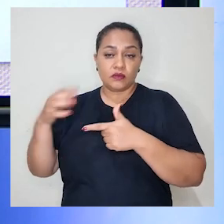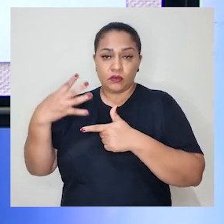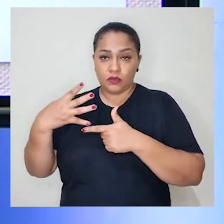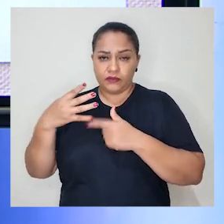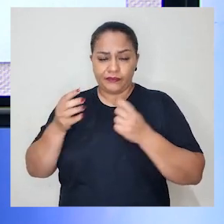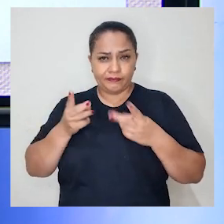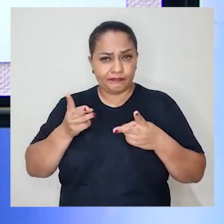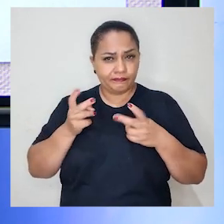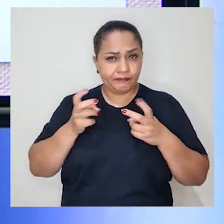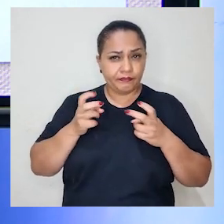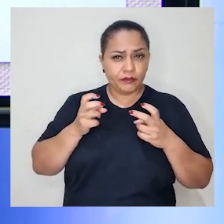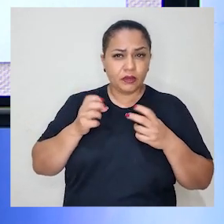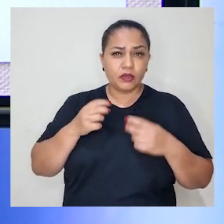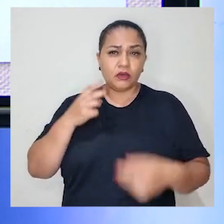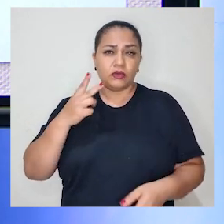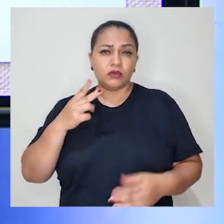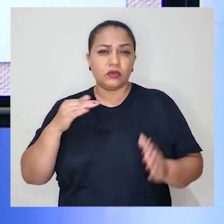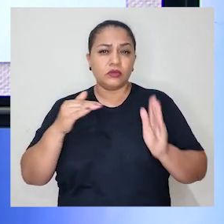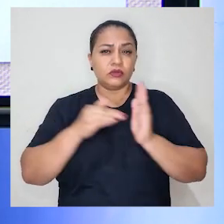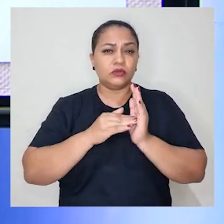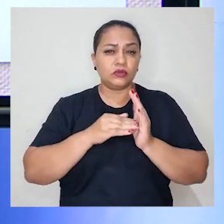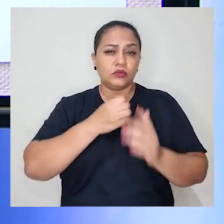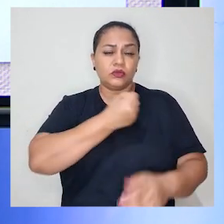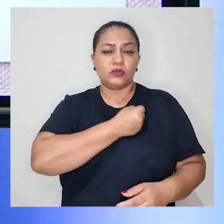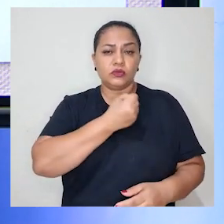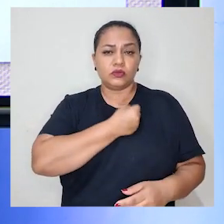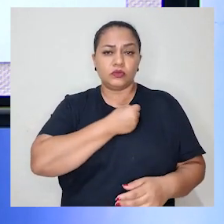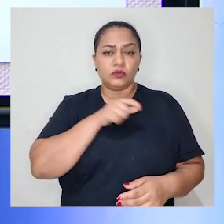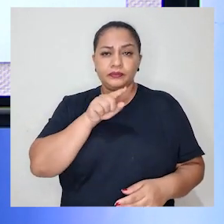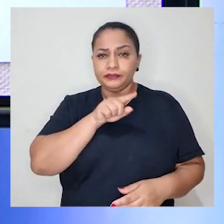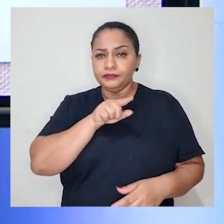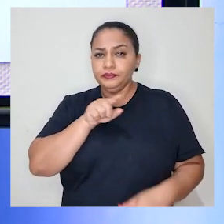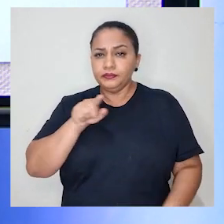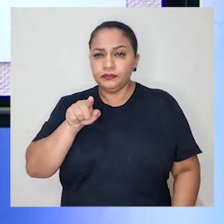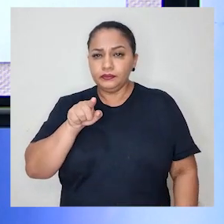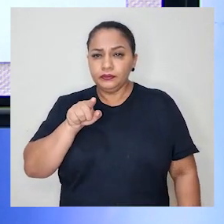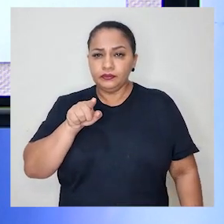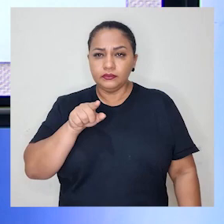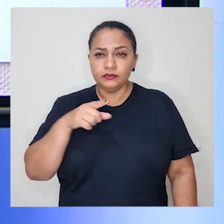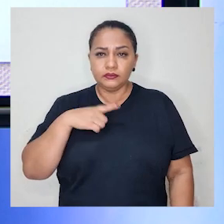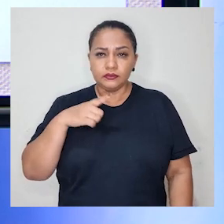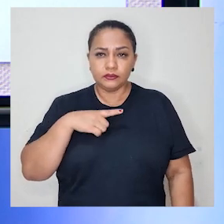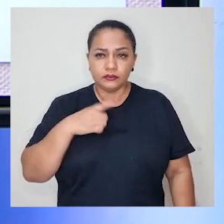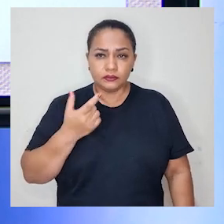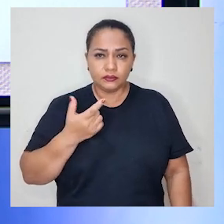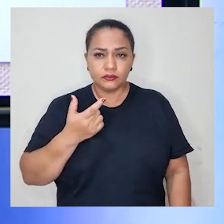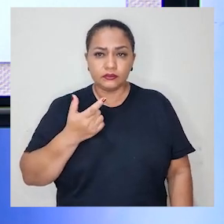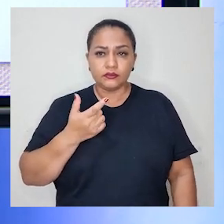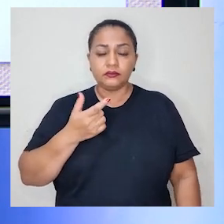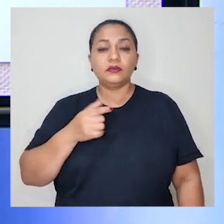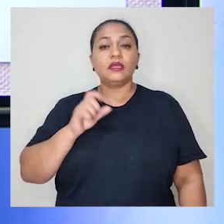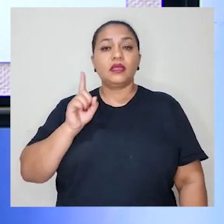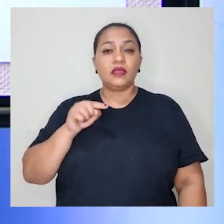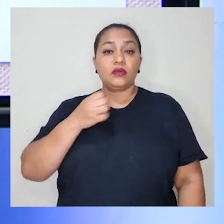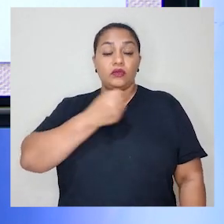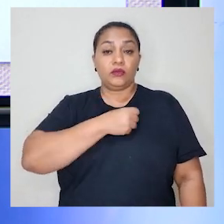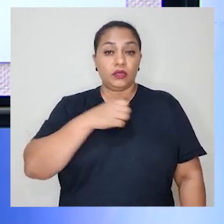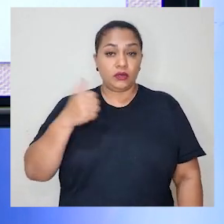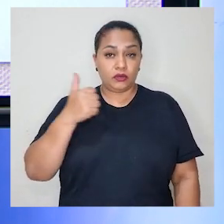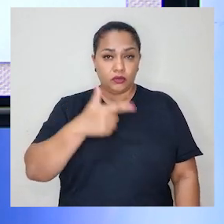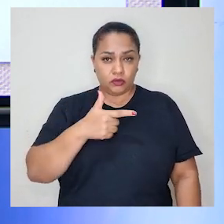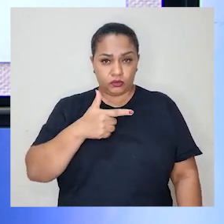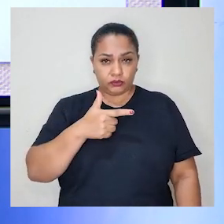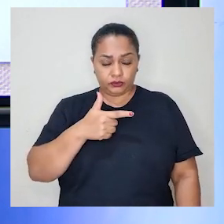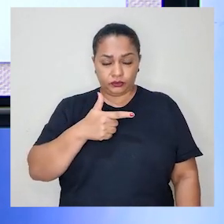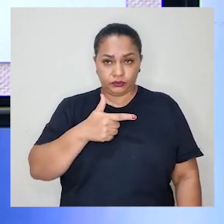dois últimos algarismos desse número. Nós temos aqui que os dois últimos algarismos formam o número 12.